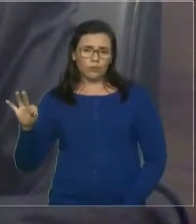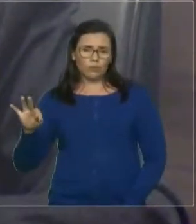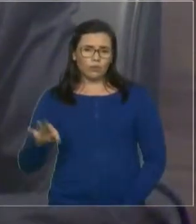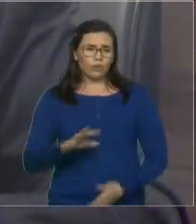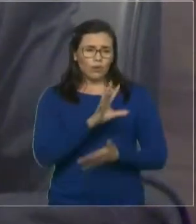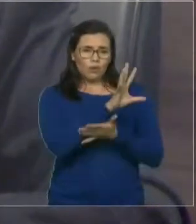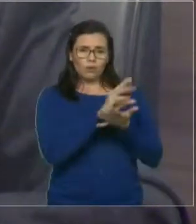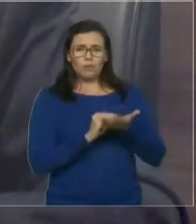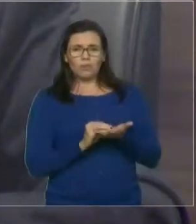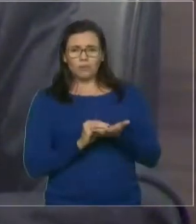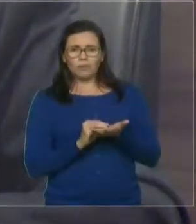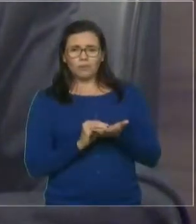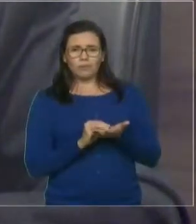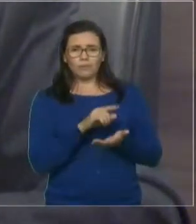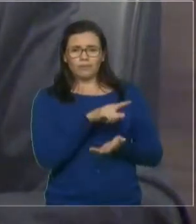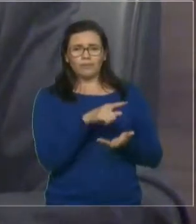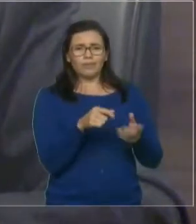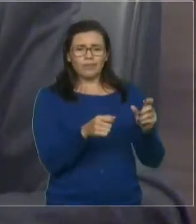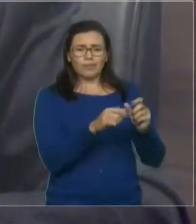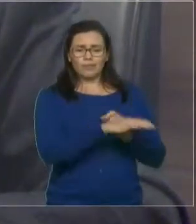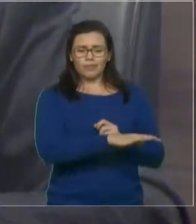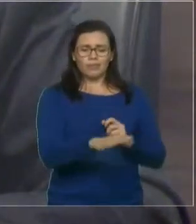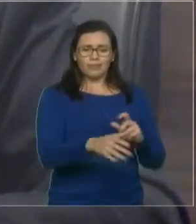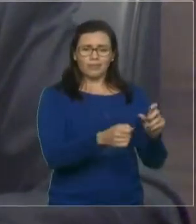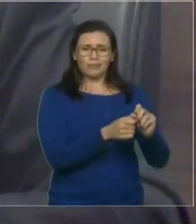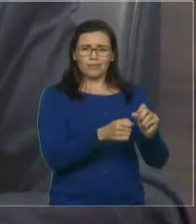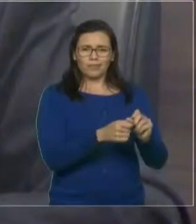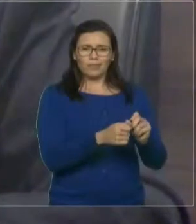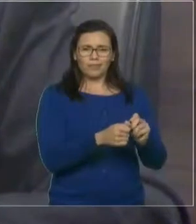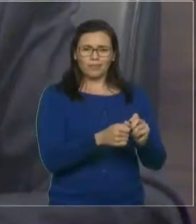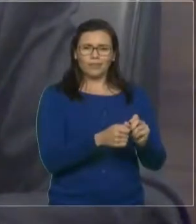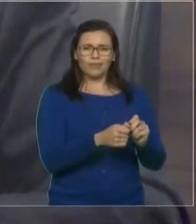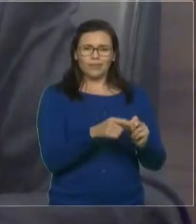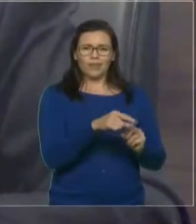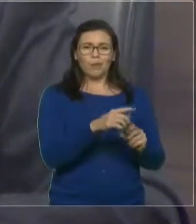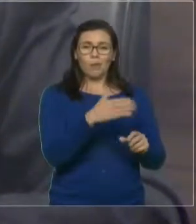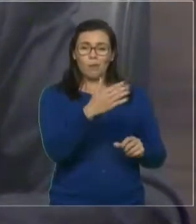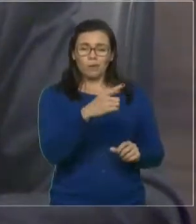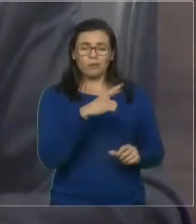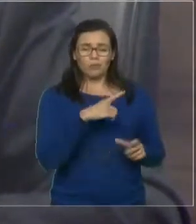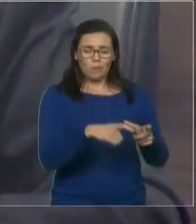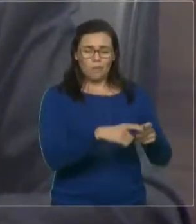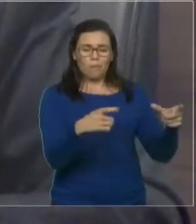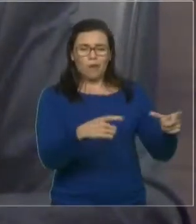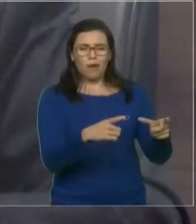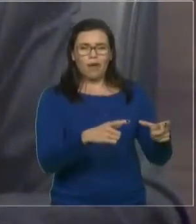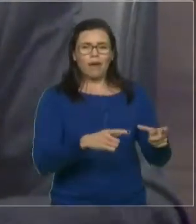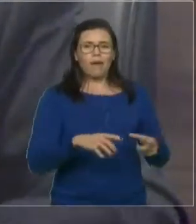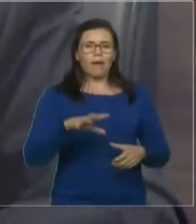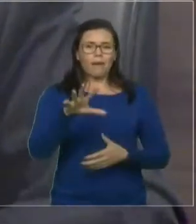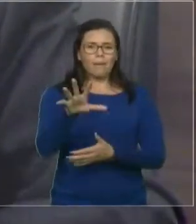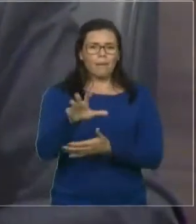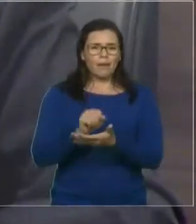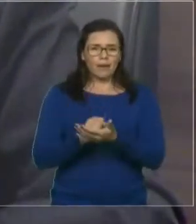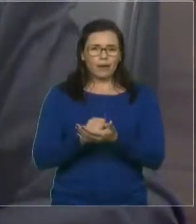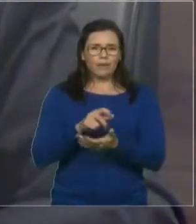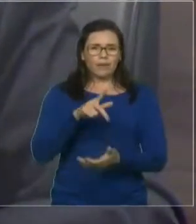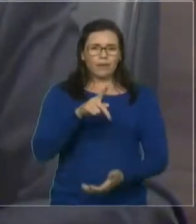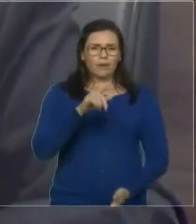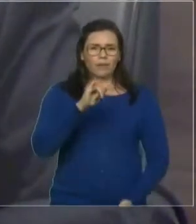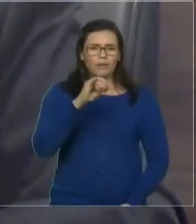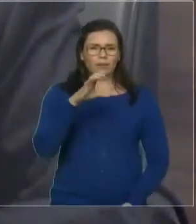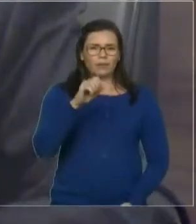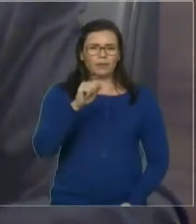cumprindo com aquilo que é de uma empresa séria. tratar o povo com dignidade.